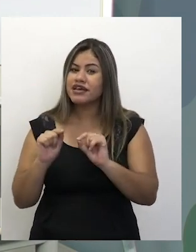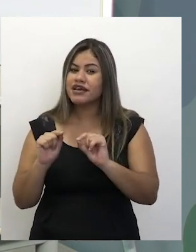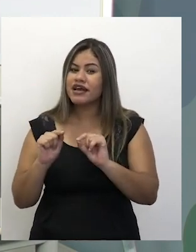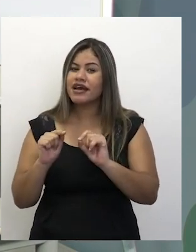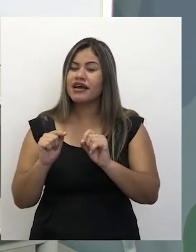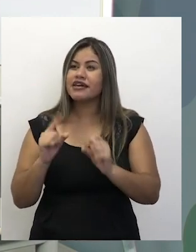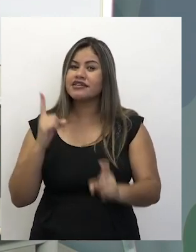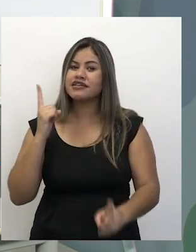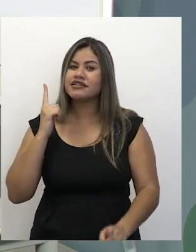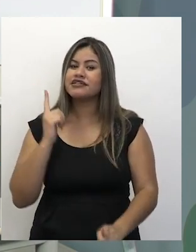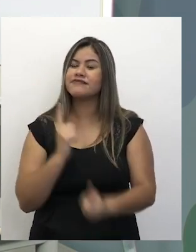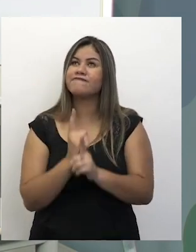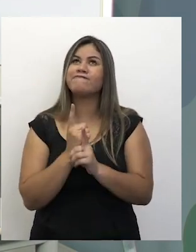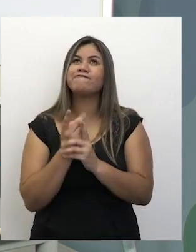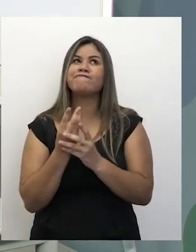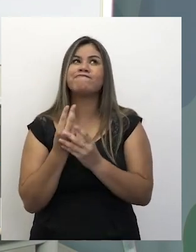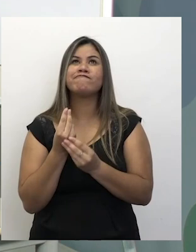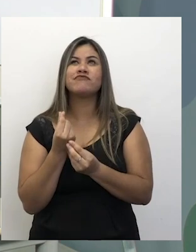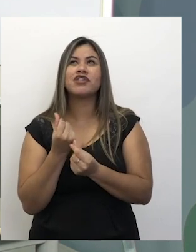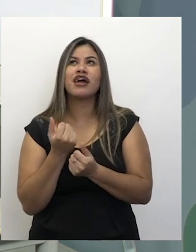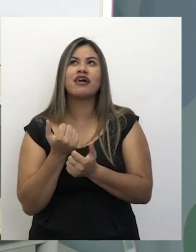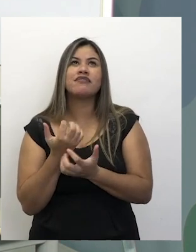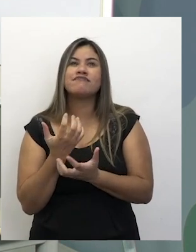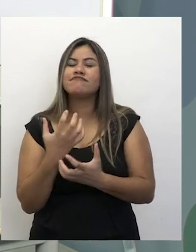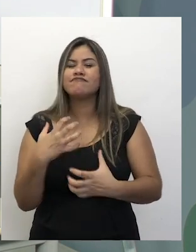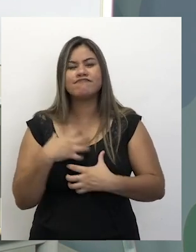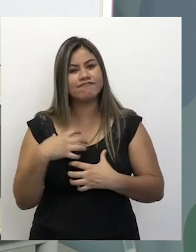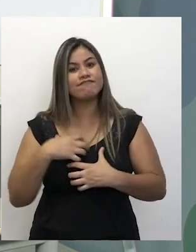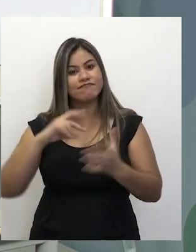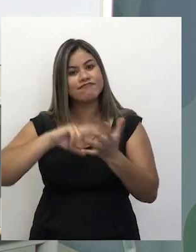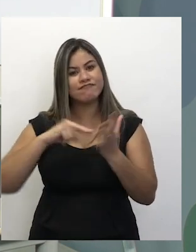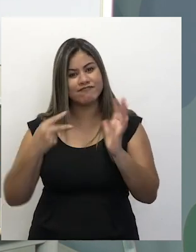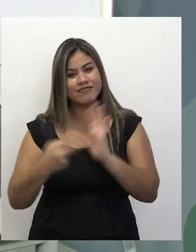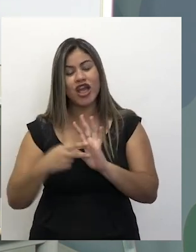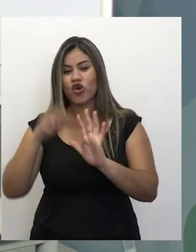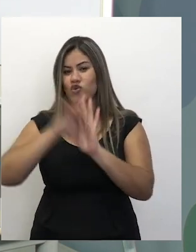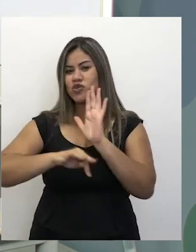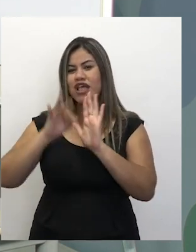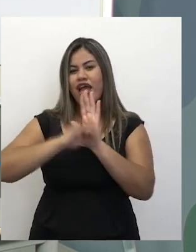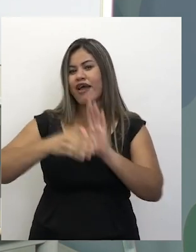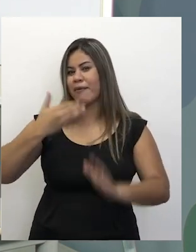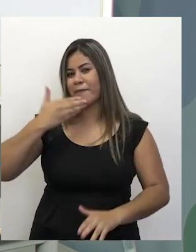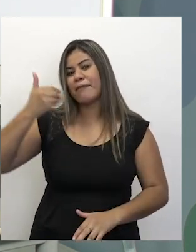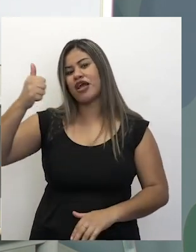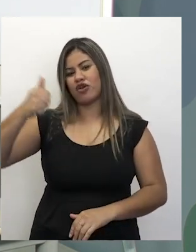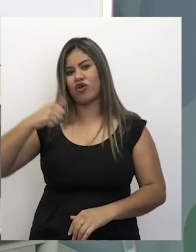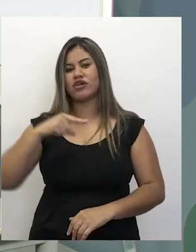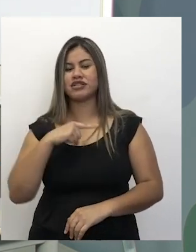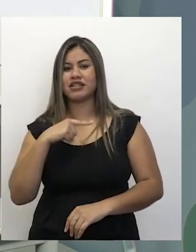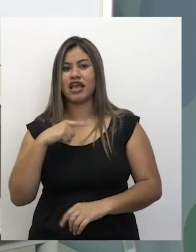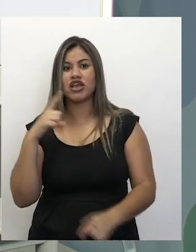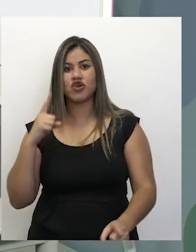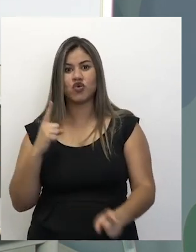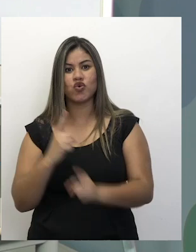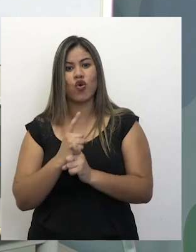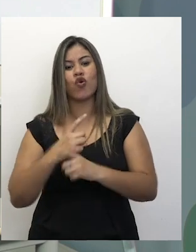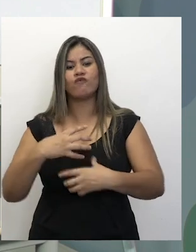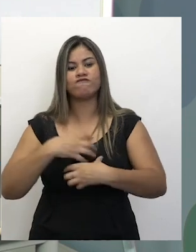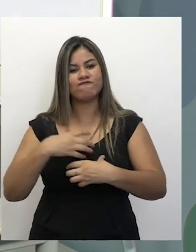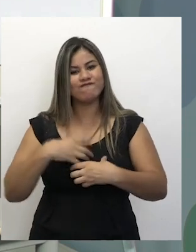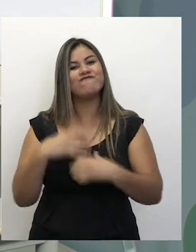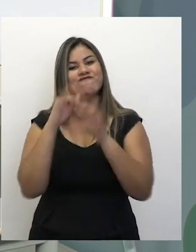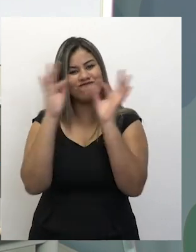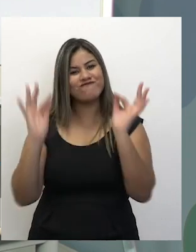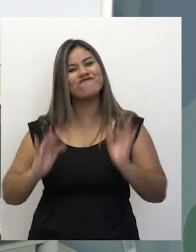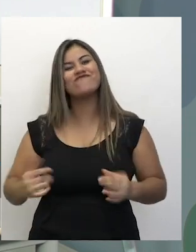achar mais significados e o texto que é melhor para você você descobre o valor alegria o abelha